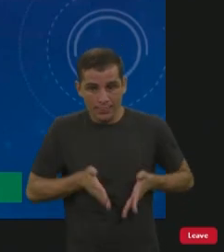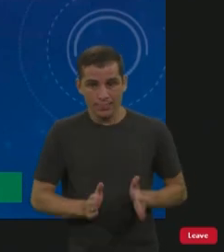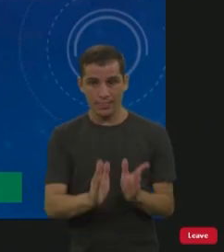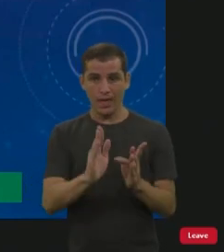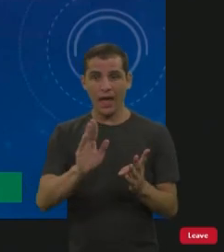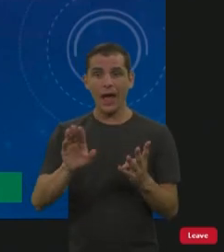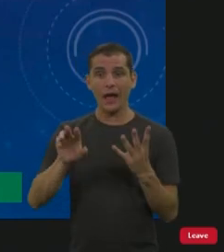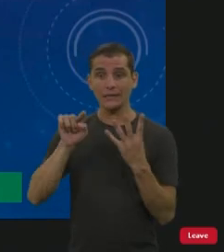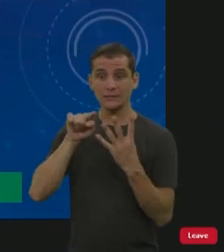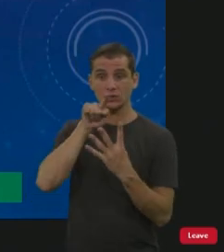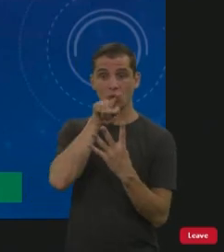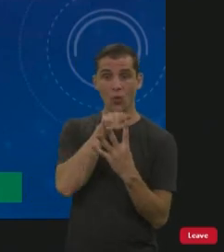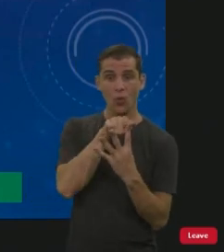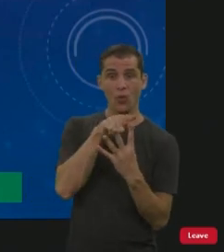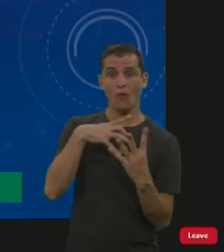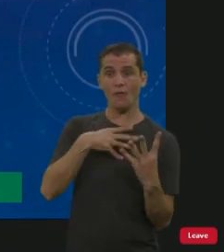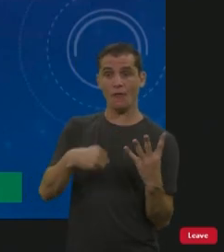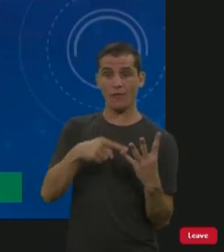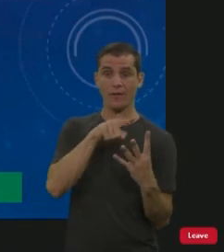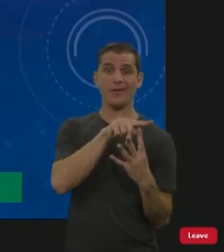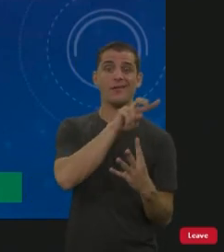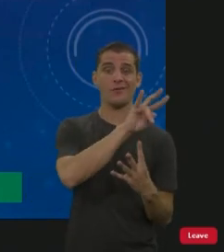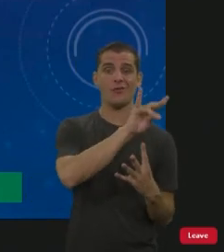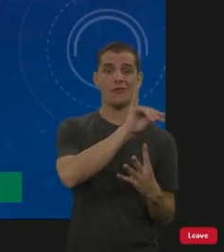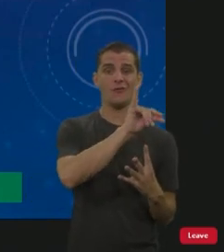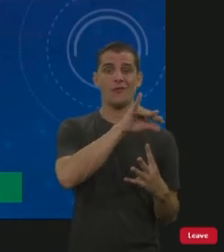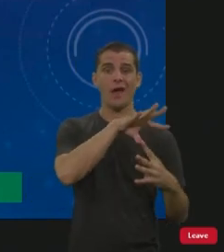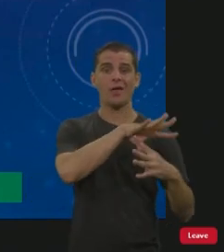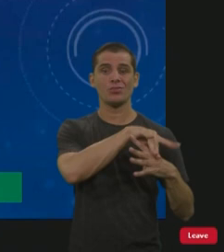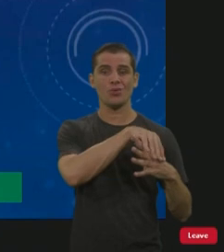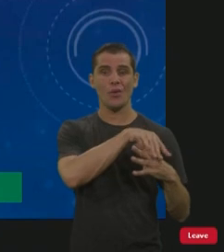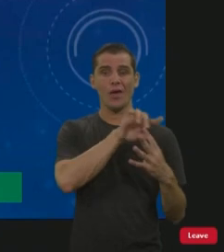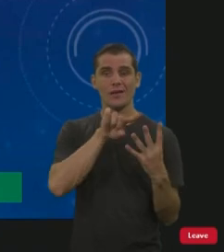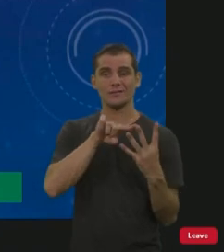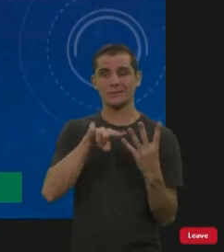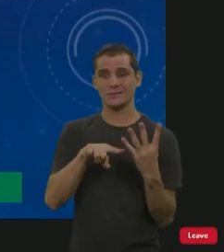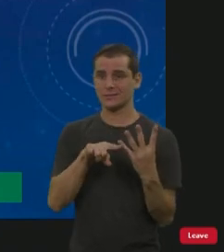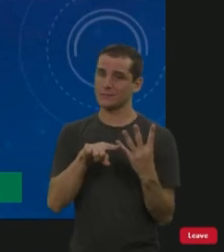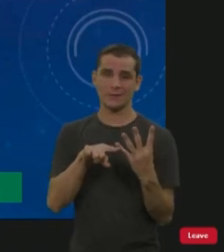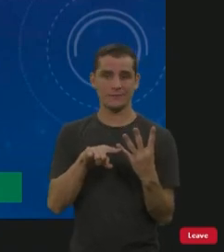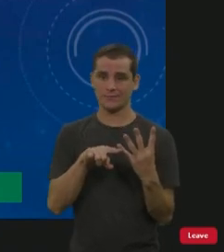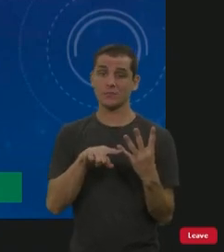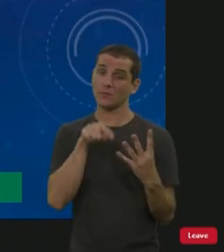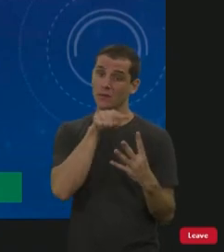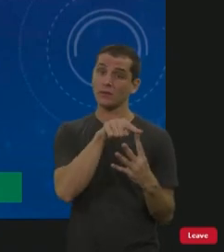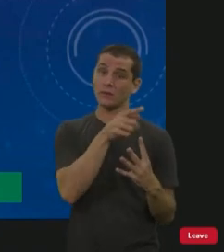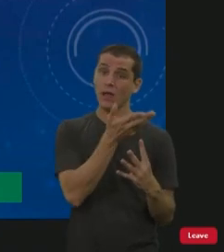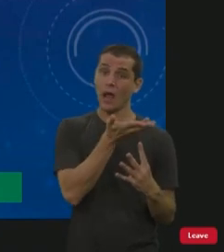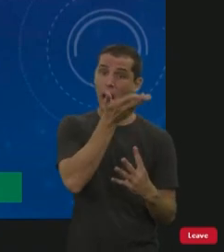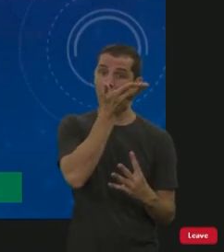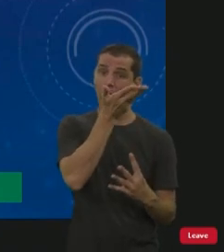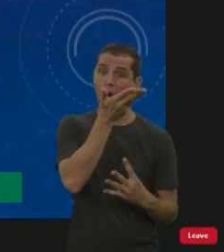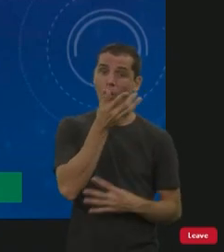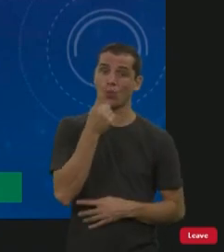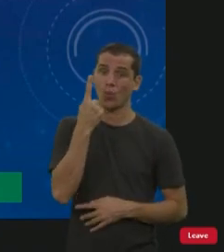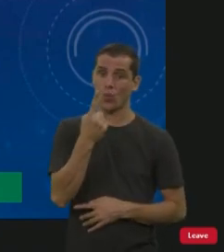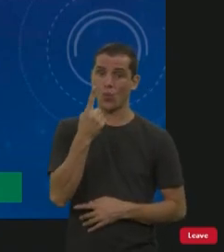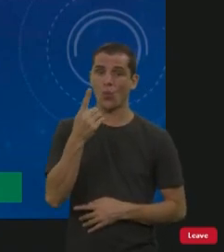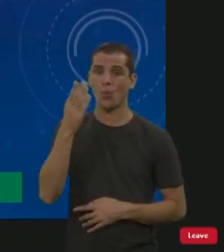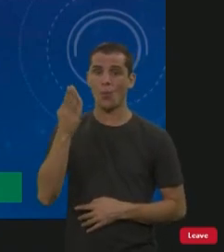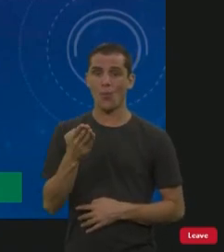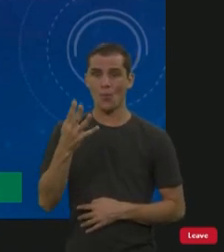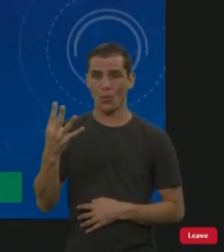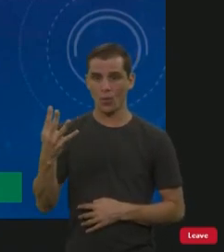fazer o aconselhamento genético da melhor maneira possível é muito importante, tá? E a gente sempre tem que olhar também para